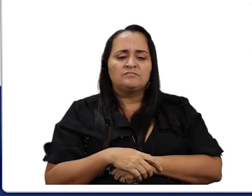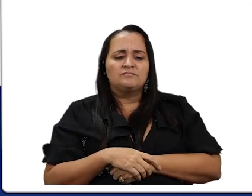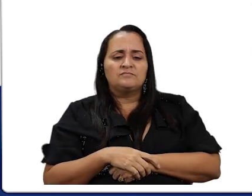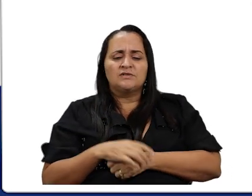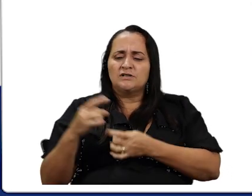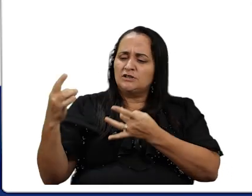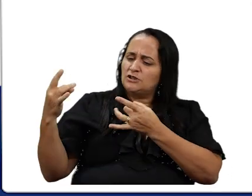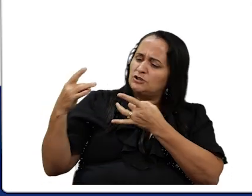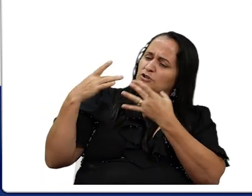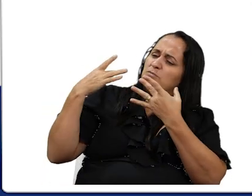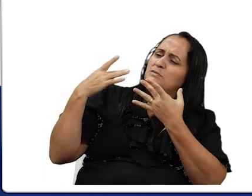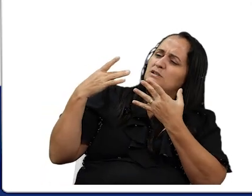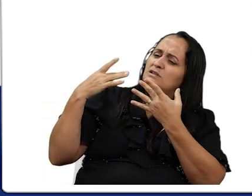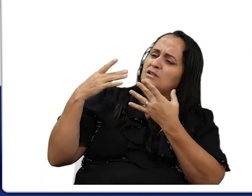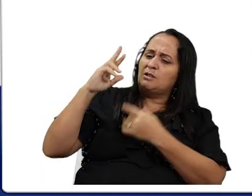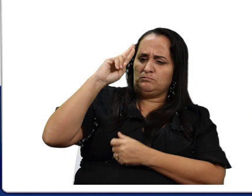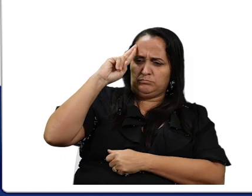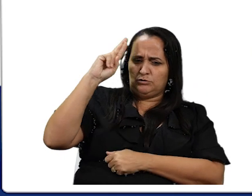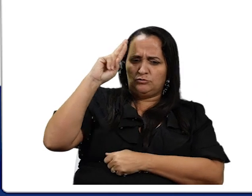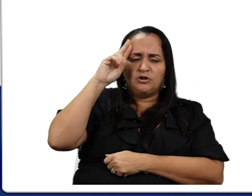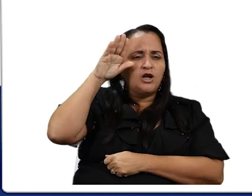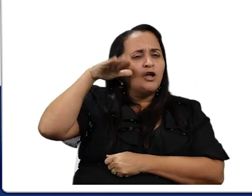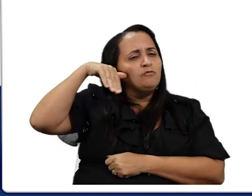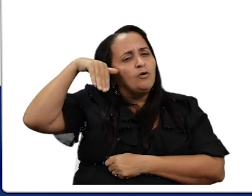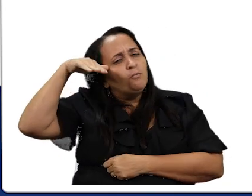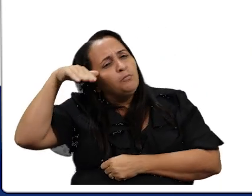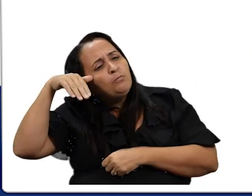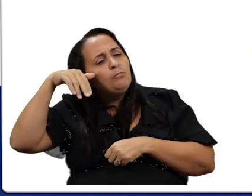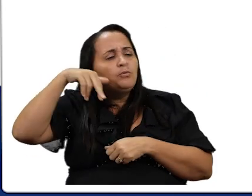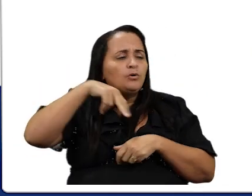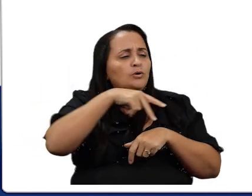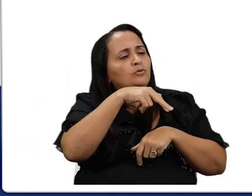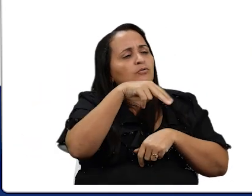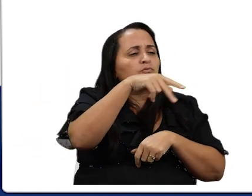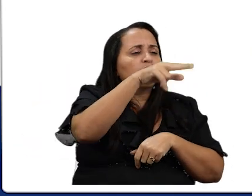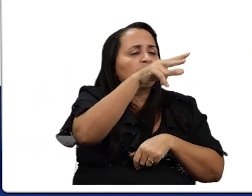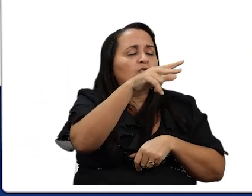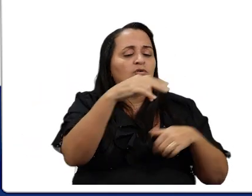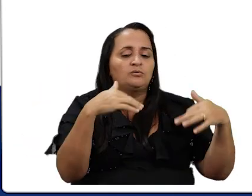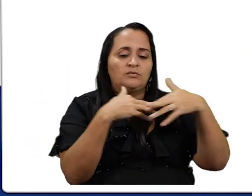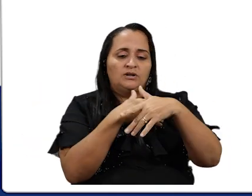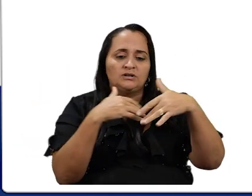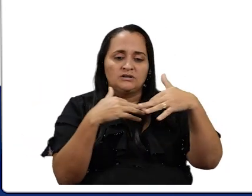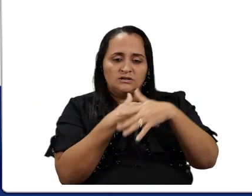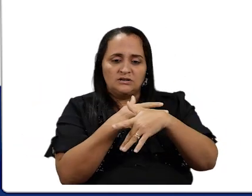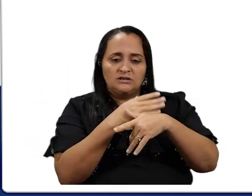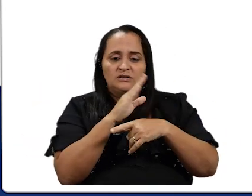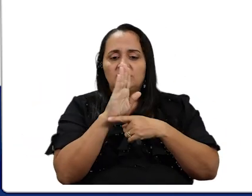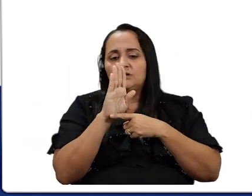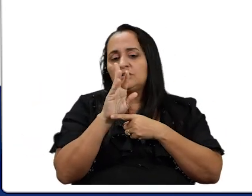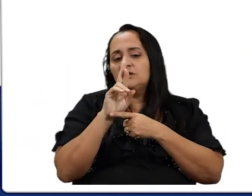Dispensado pelo patrão, o burrinho foi para a cidade de Bremen.